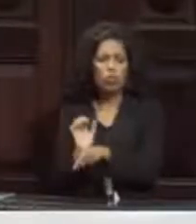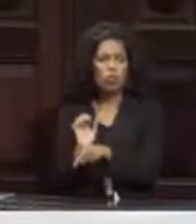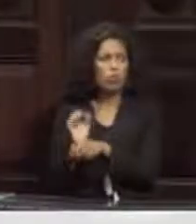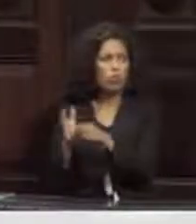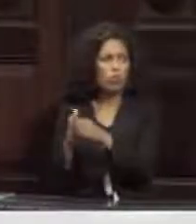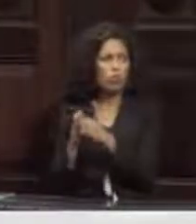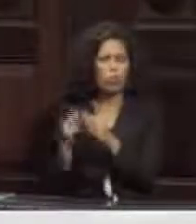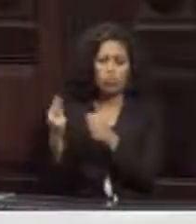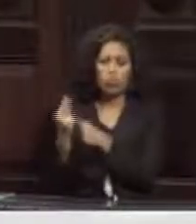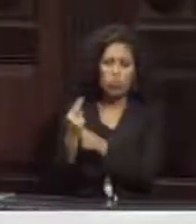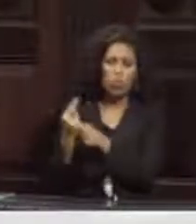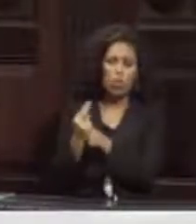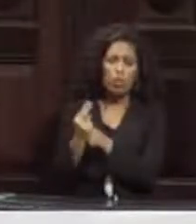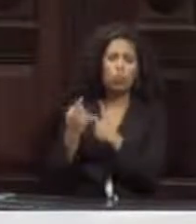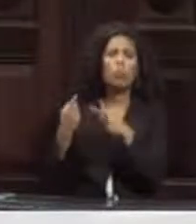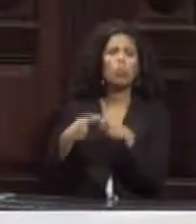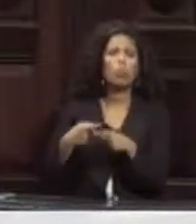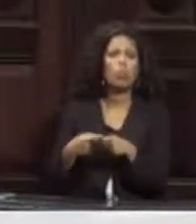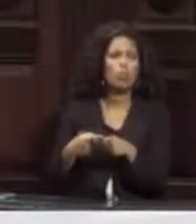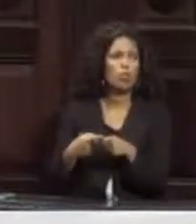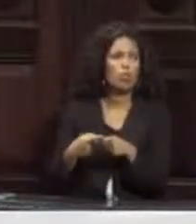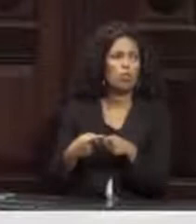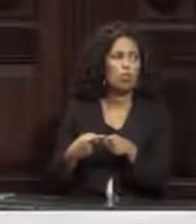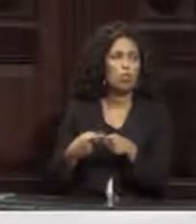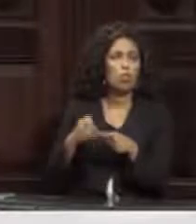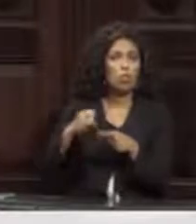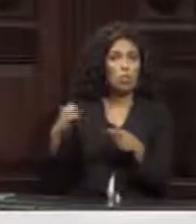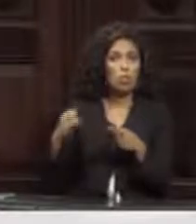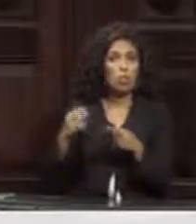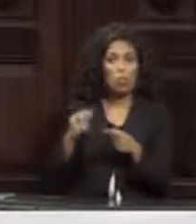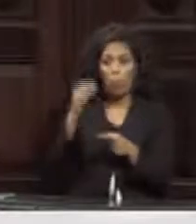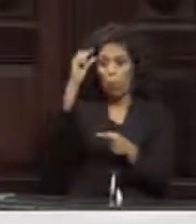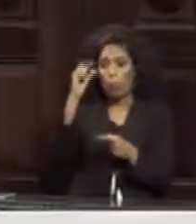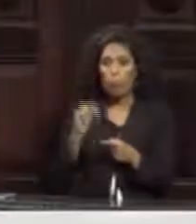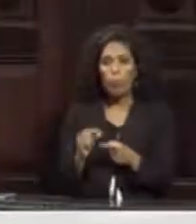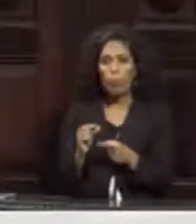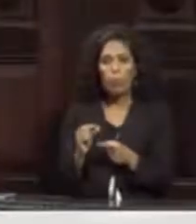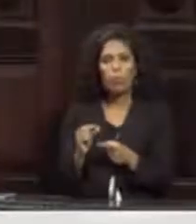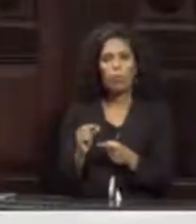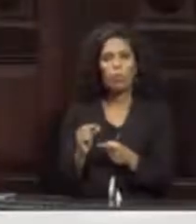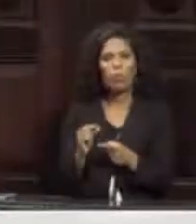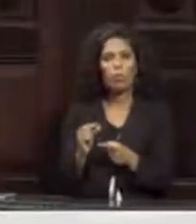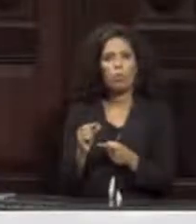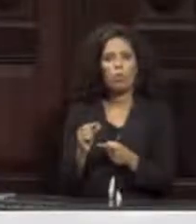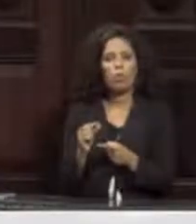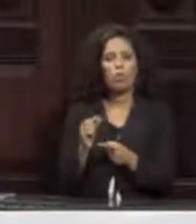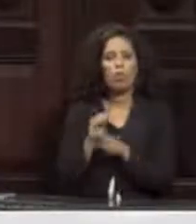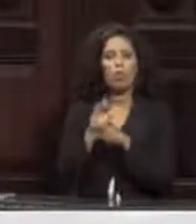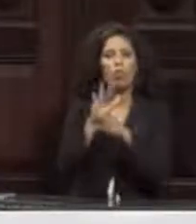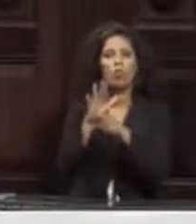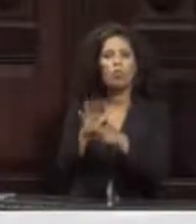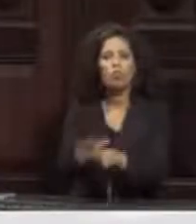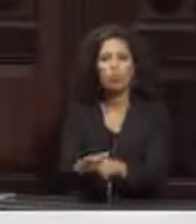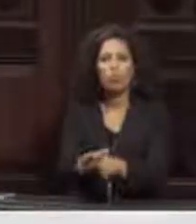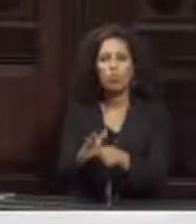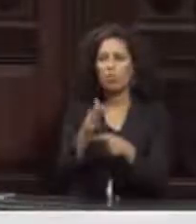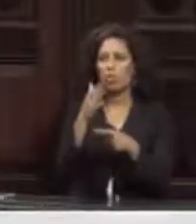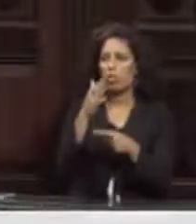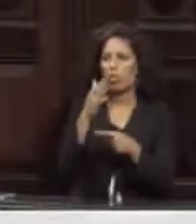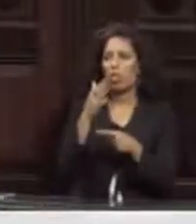se não conseguimos dar minimamente informações para consolidar o entendimento